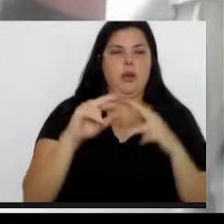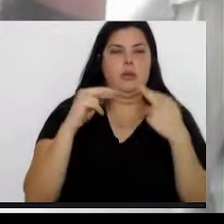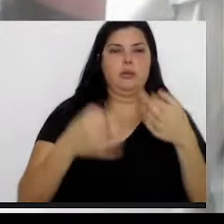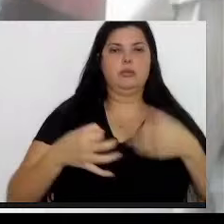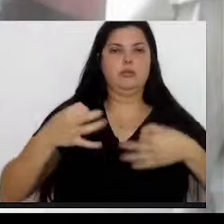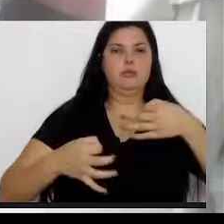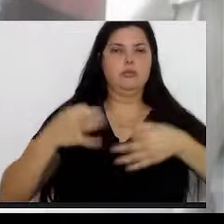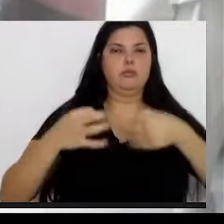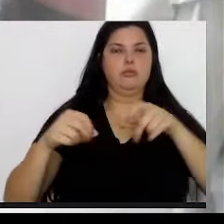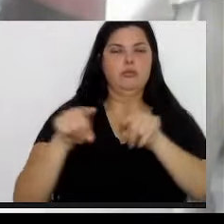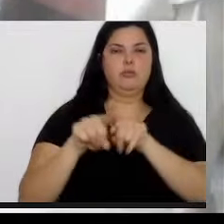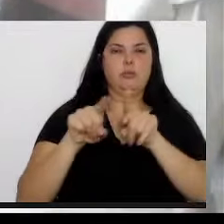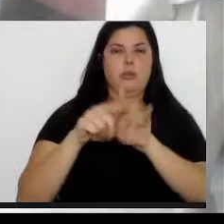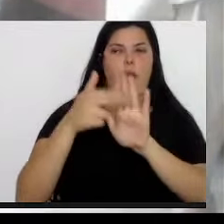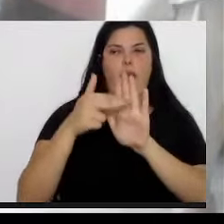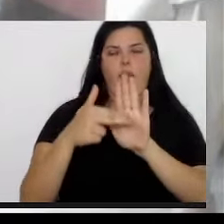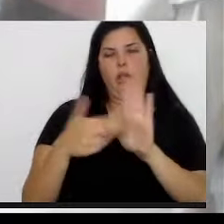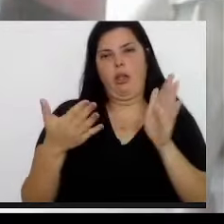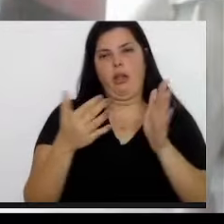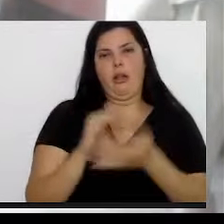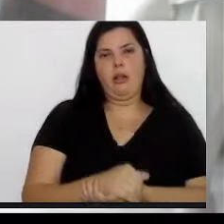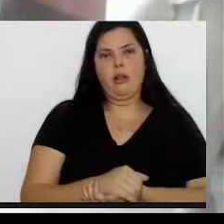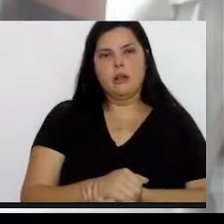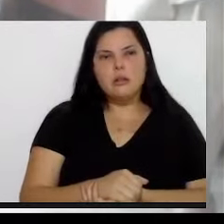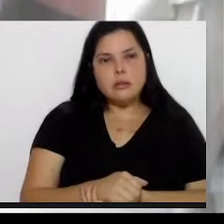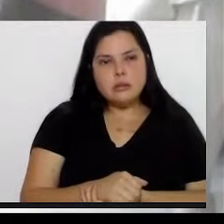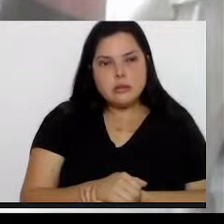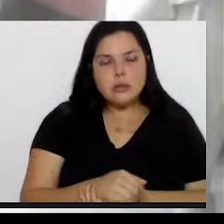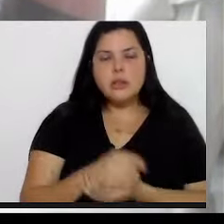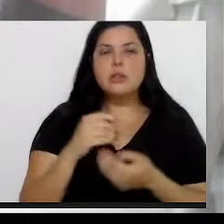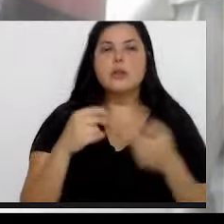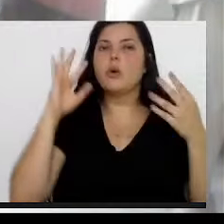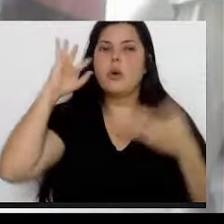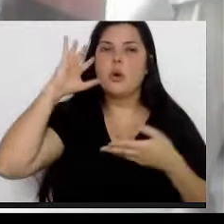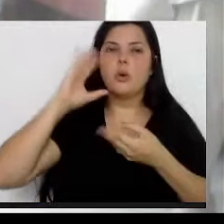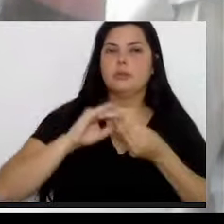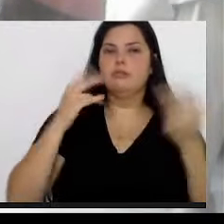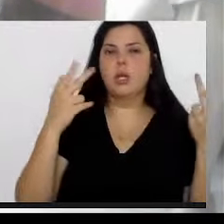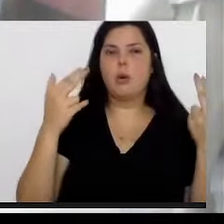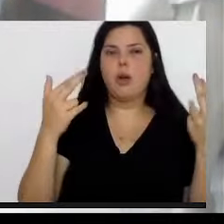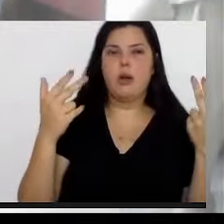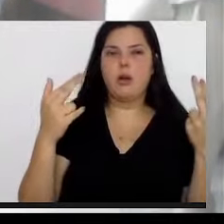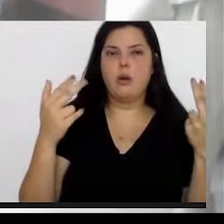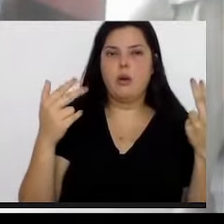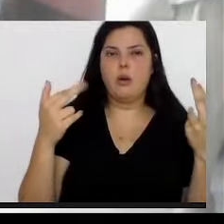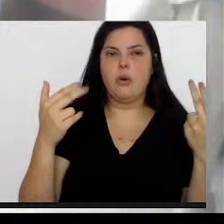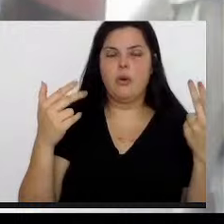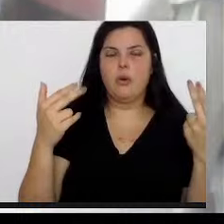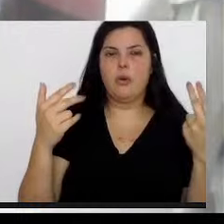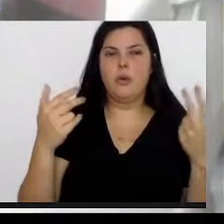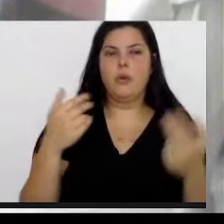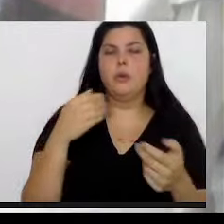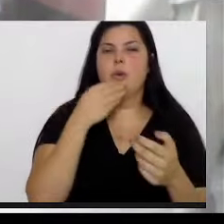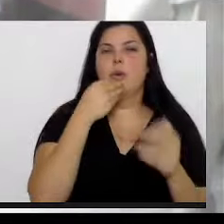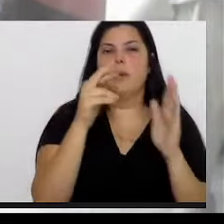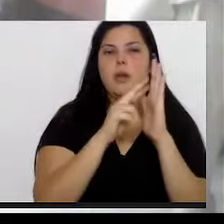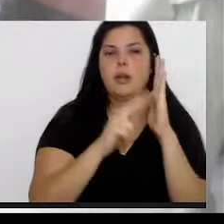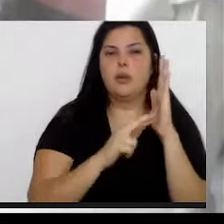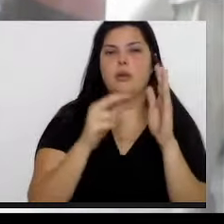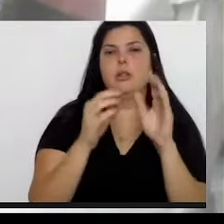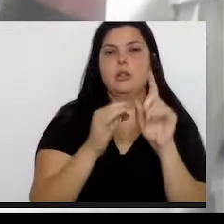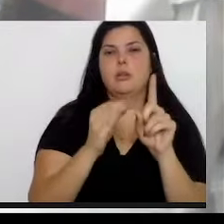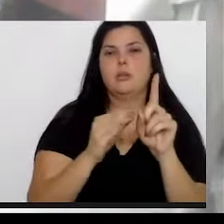de instrução, e ao fazê-lo, chego na mesma conclusão de Sua Excelência, o relator, desembargador Carlos